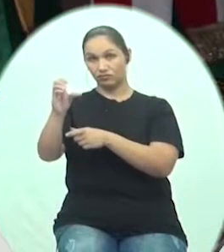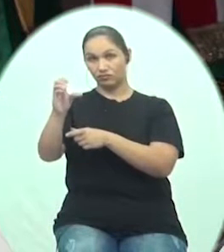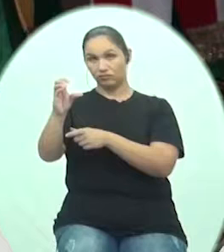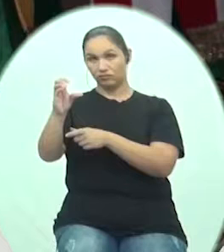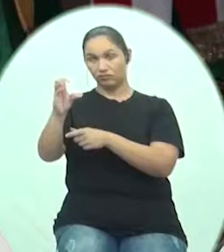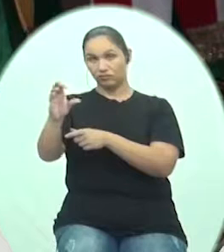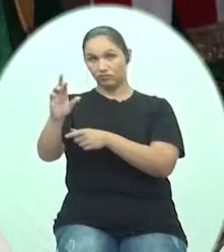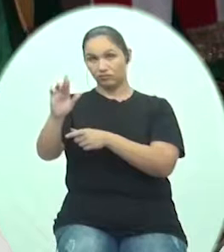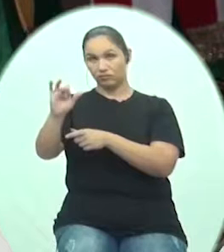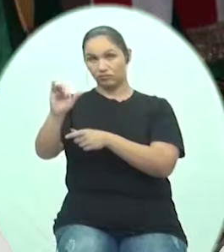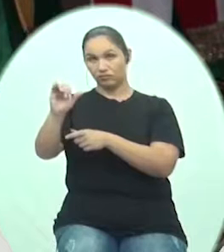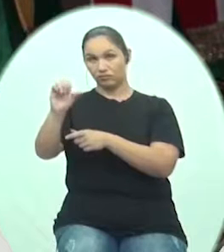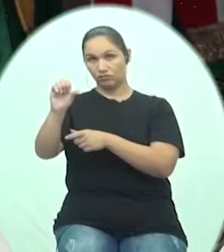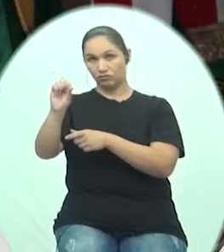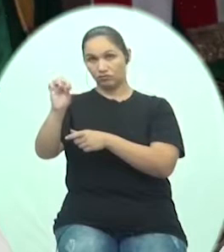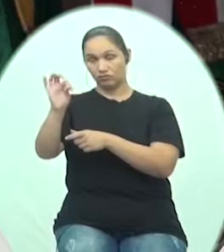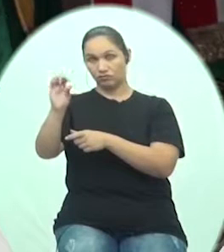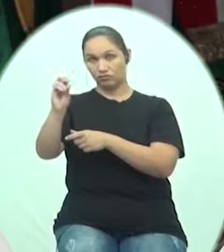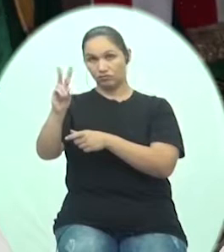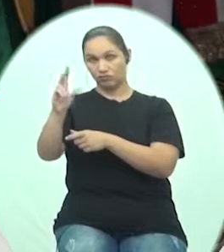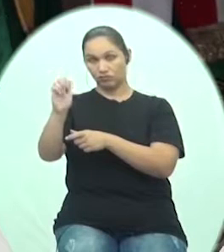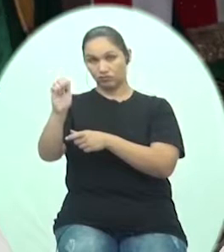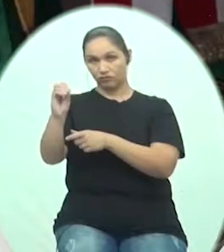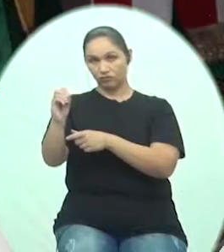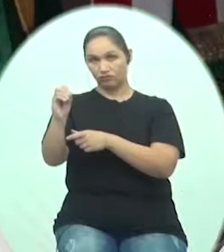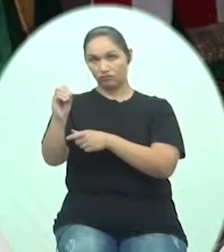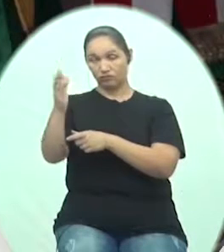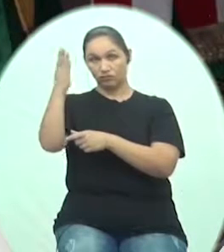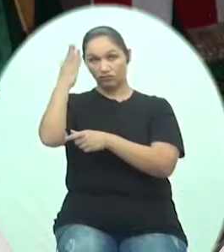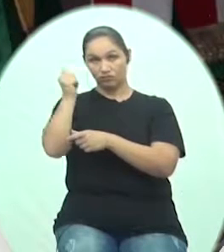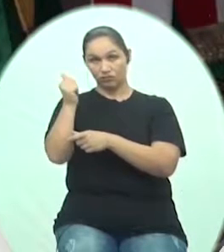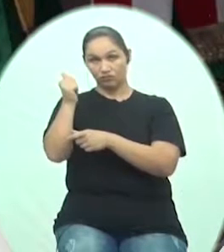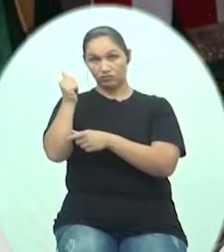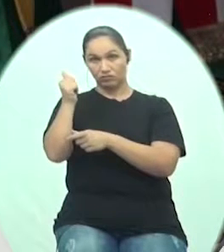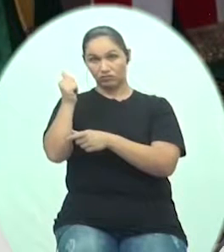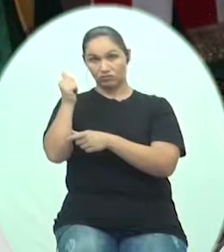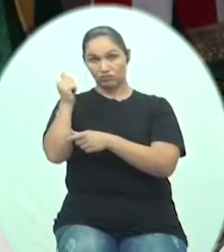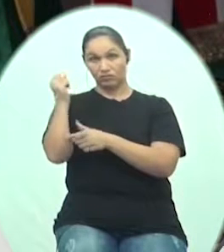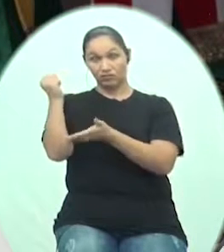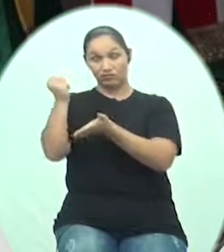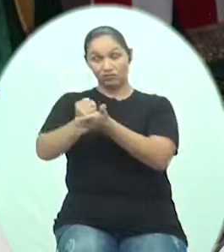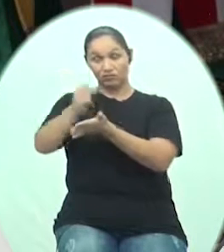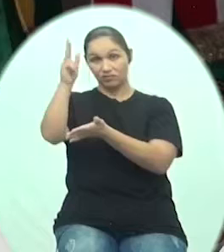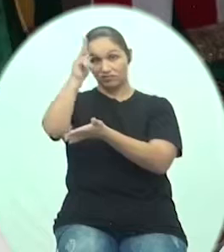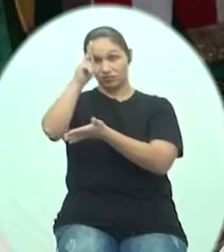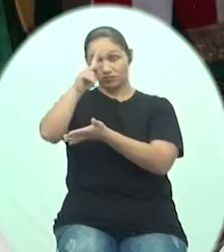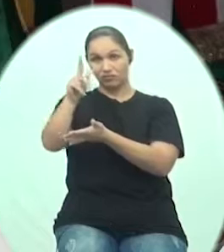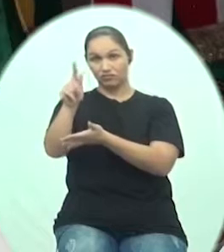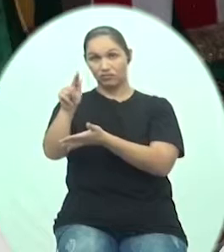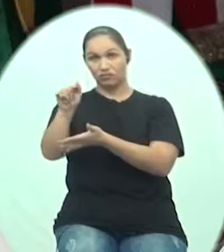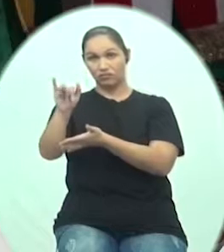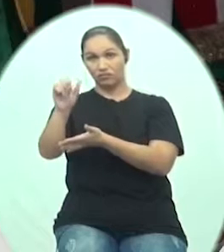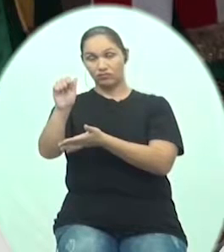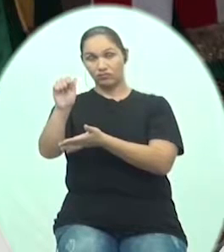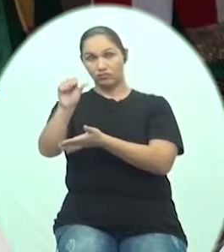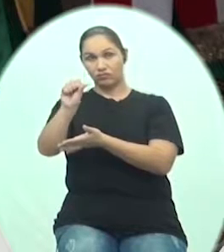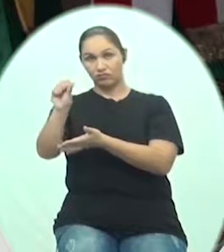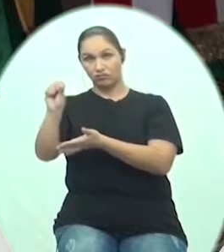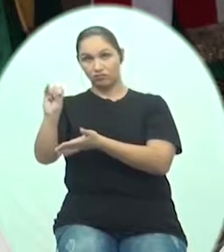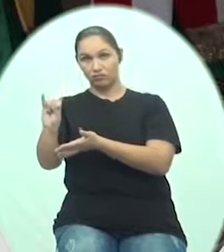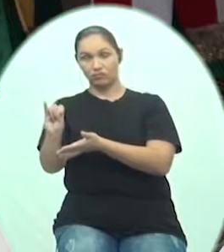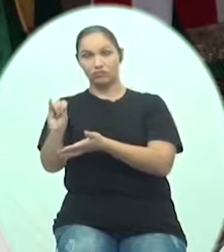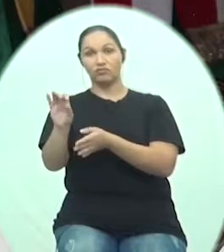grupo uma loja que foi um Marco no grupo Gas a a loja que nós compramos aqui no bairro São